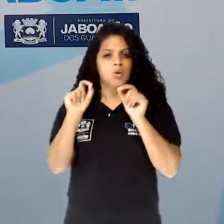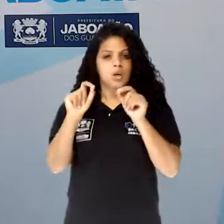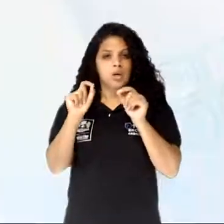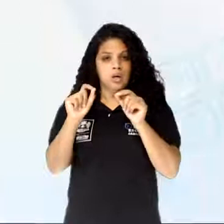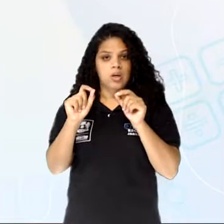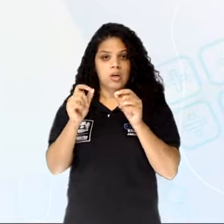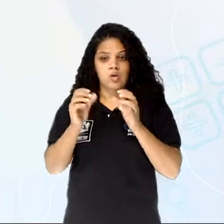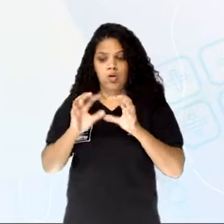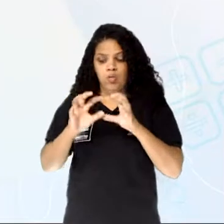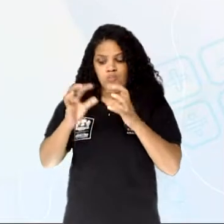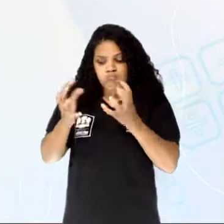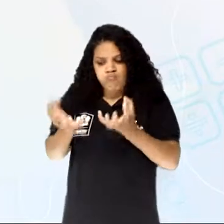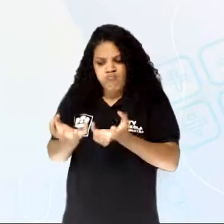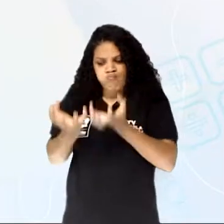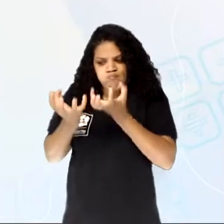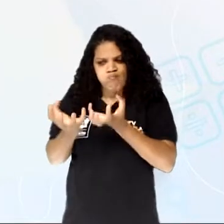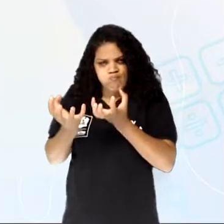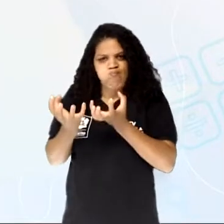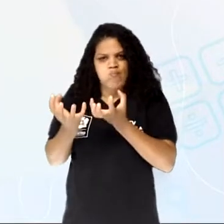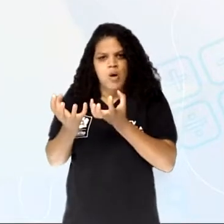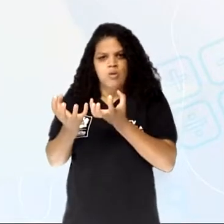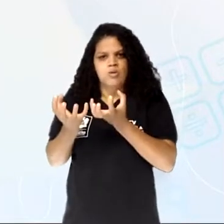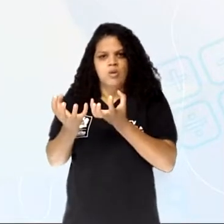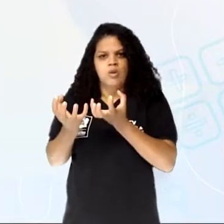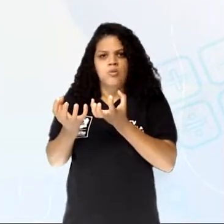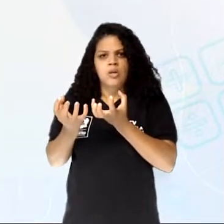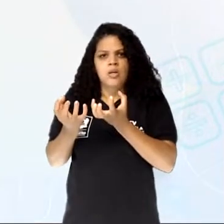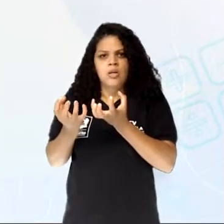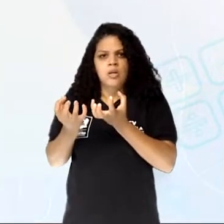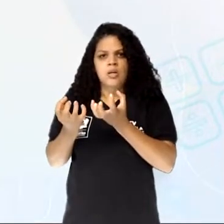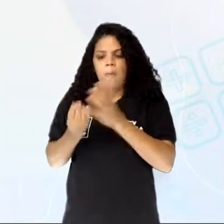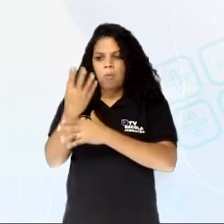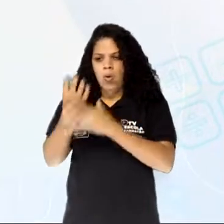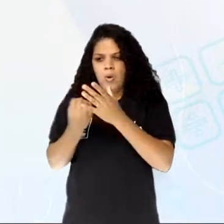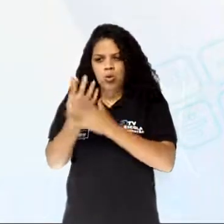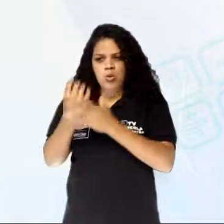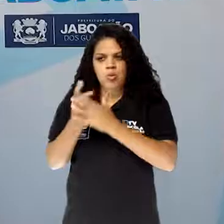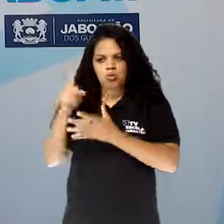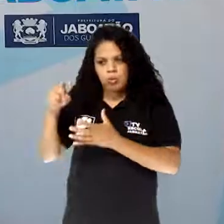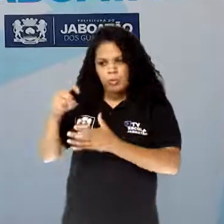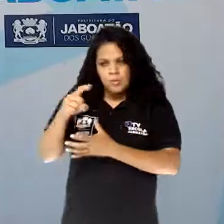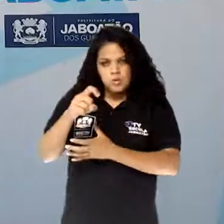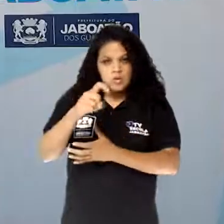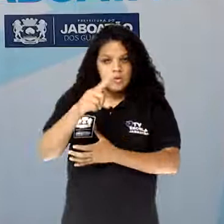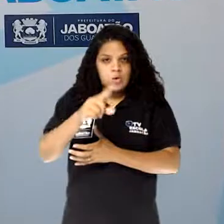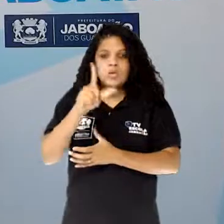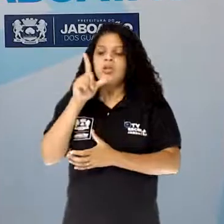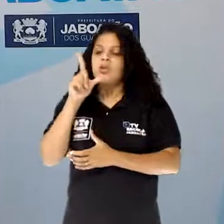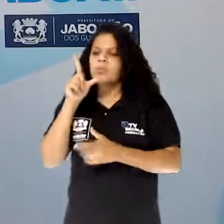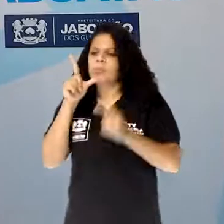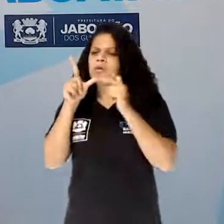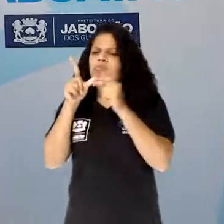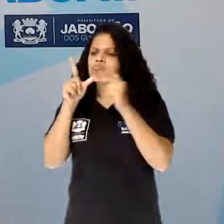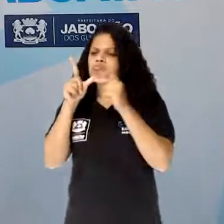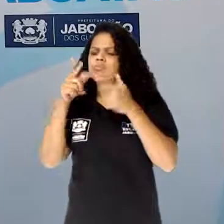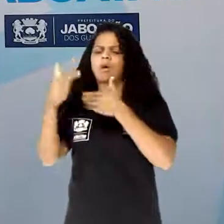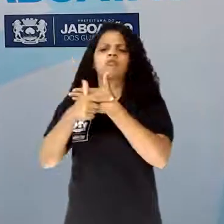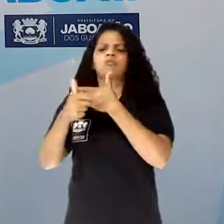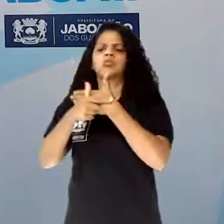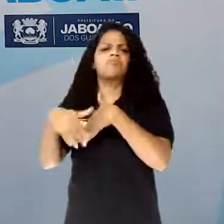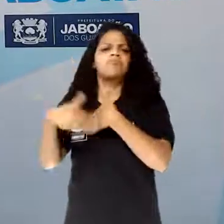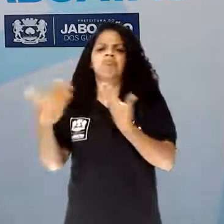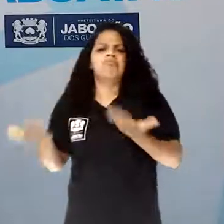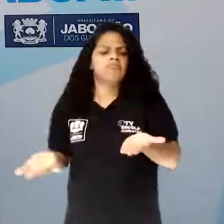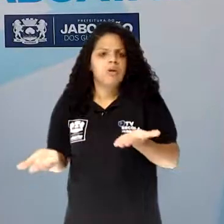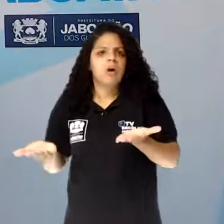testículos, né, recobertos pelo escroto, produzem o espermatozoide. E o pênis, qual vai ser a função do pênis aí? O